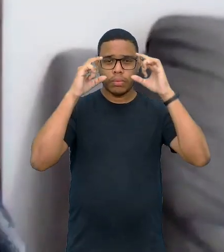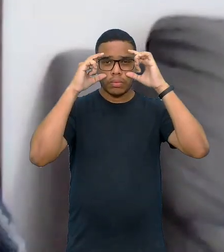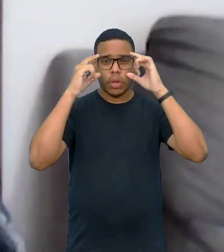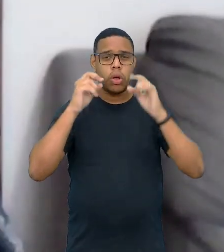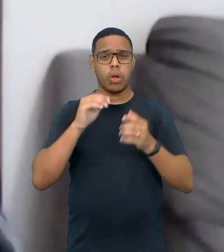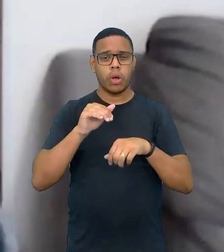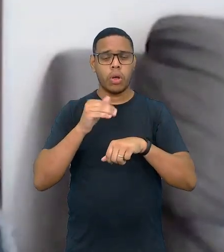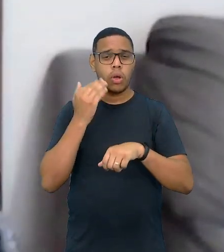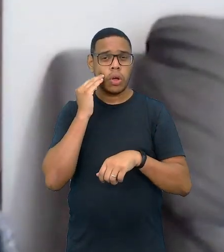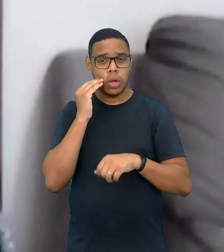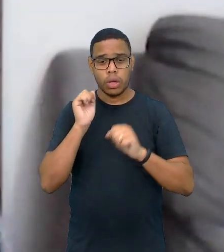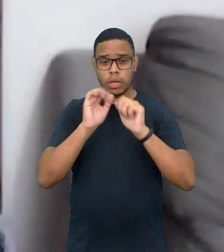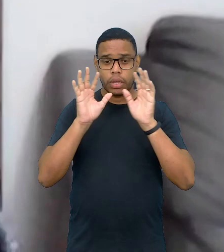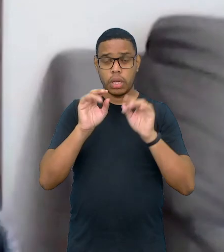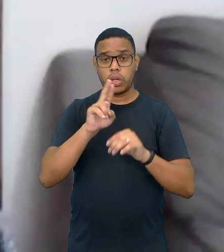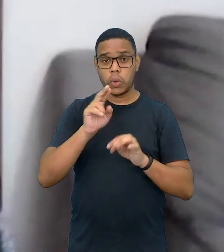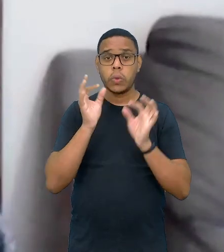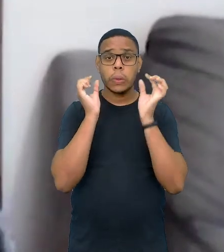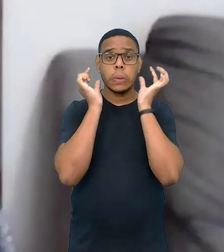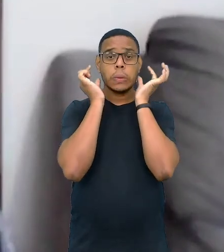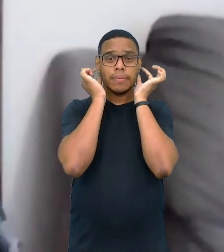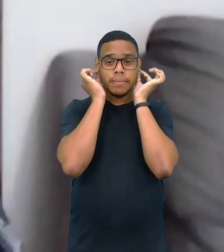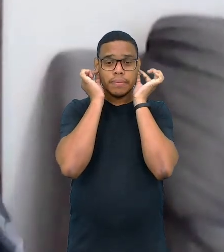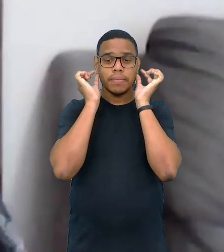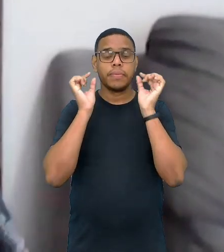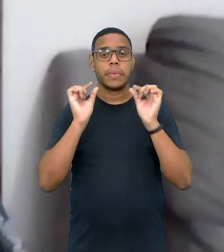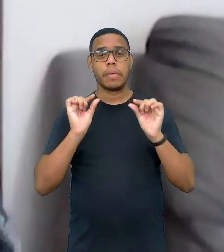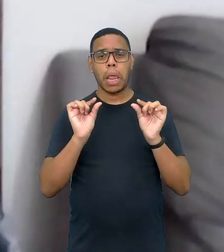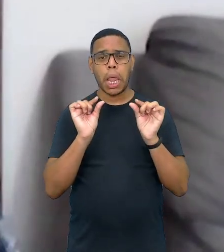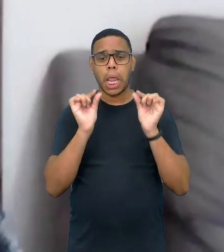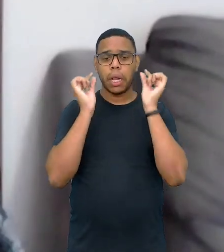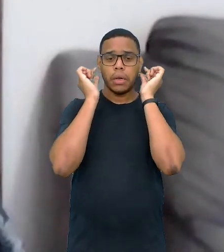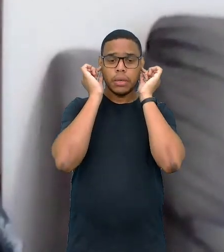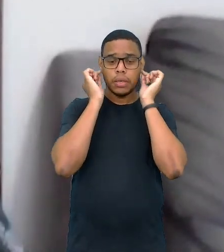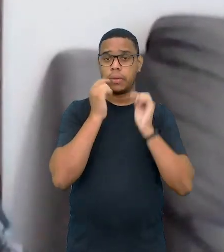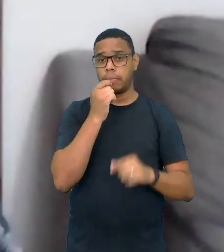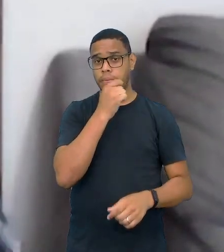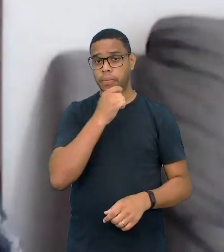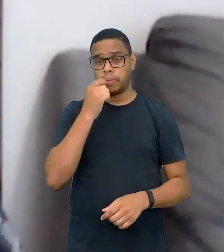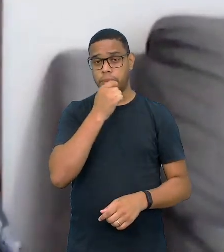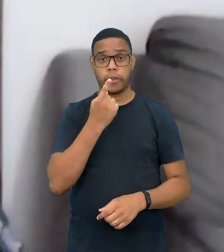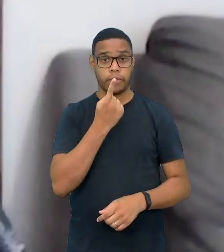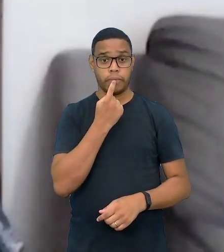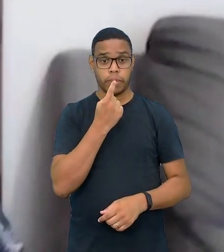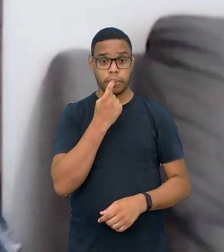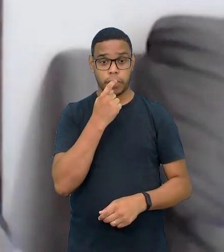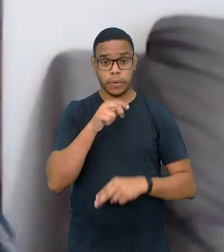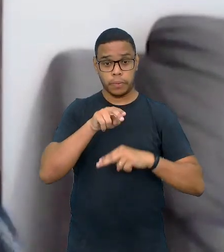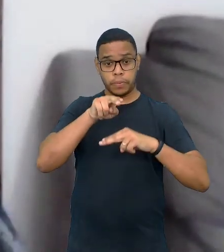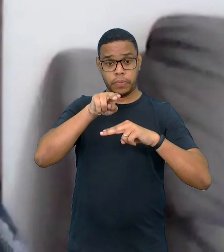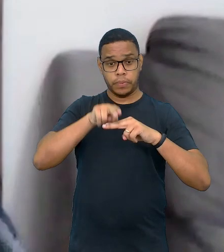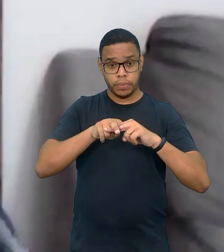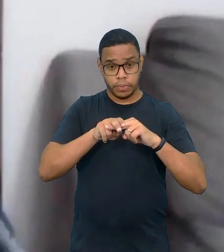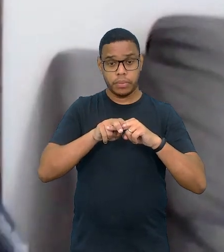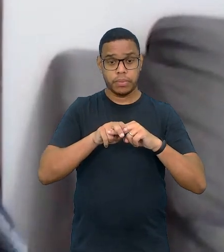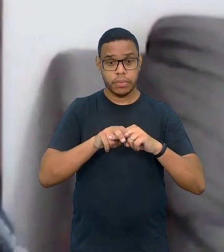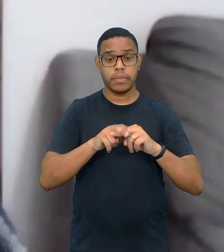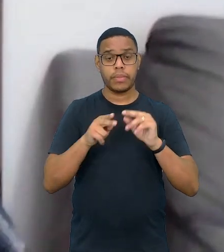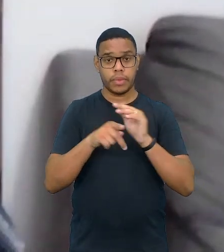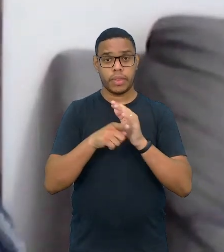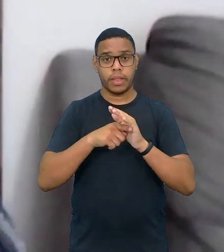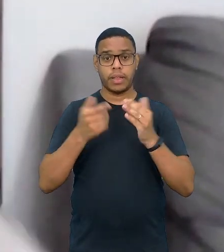claro, eu uso brinquinhos, né, uns brinquinhos pequenininhos, estou de batom vermelho, estou sentada atrás de uma